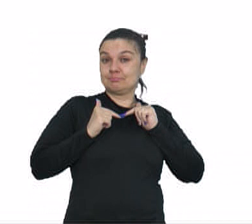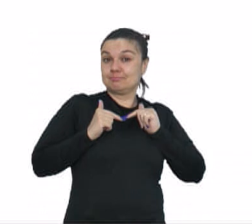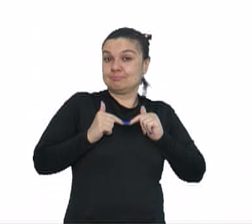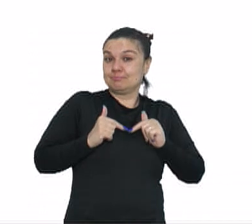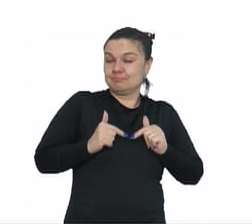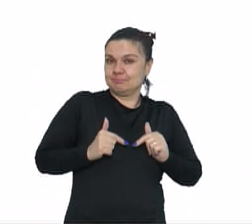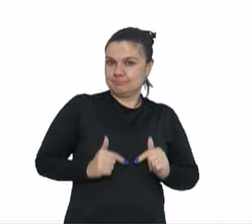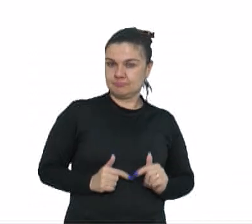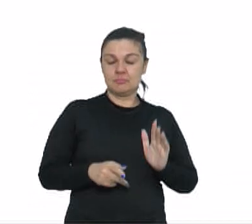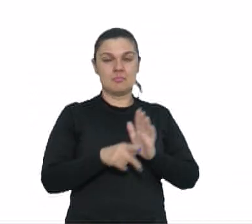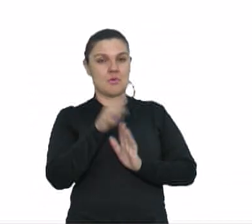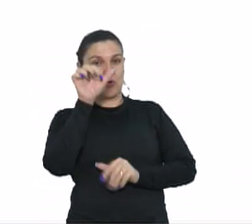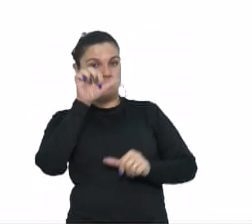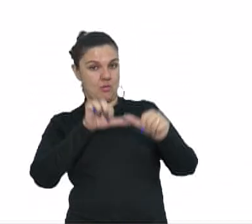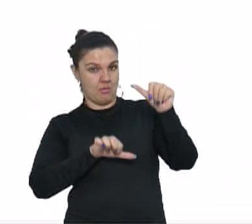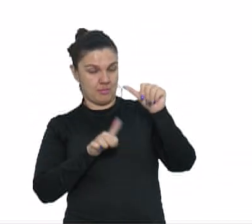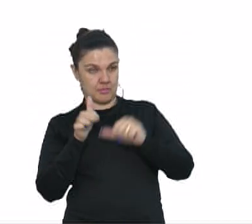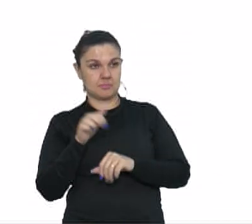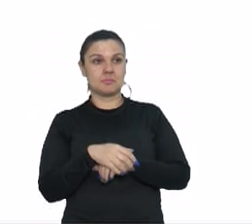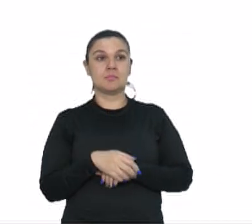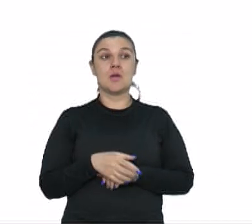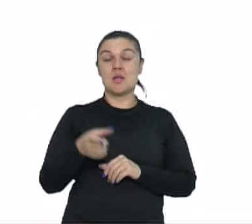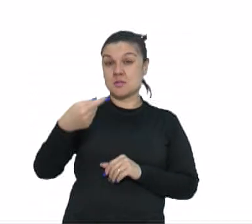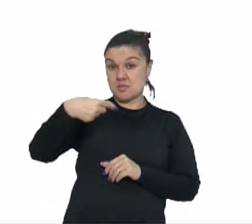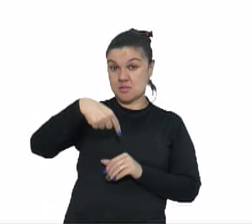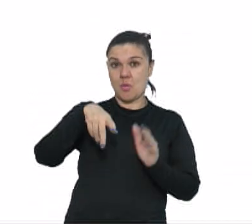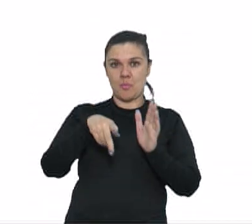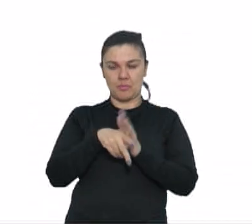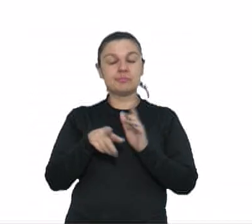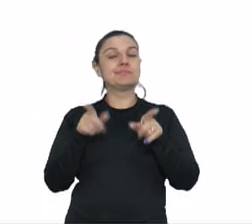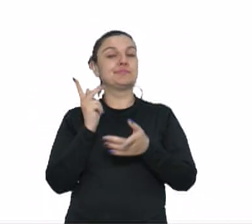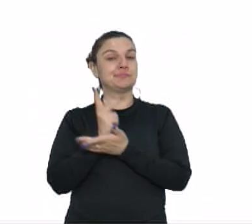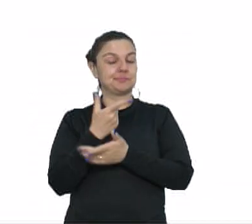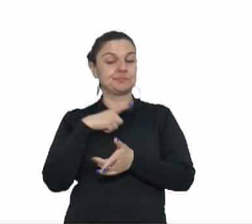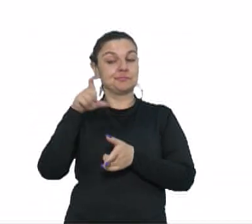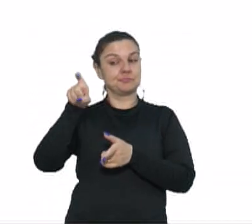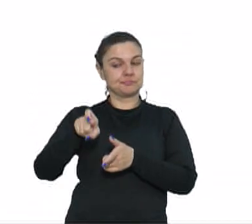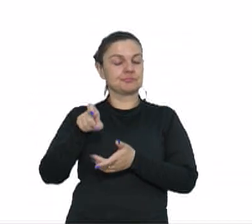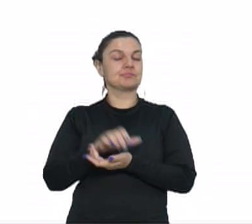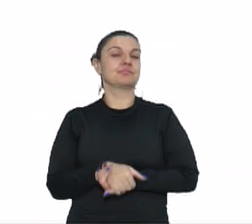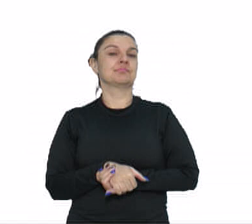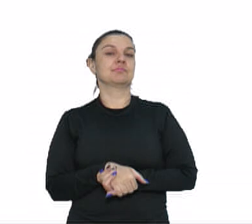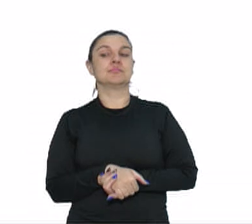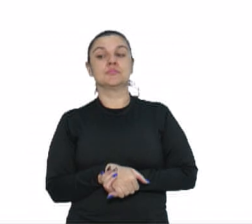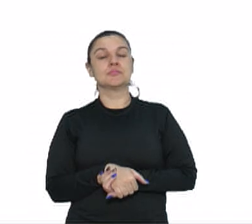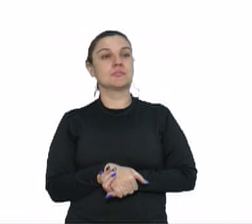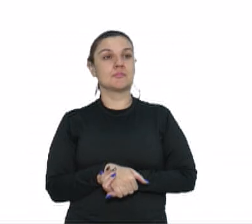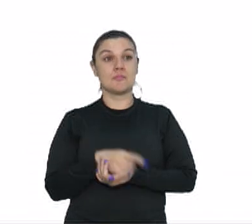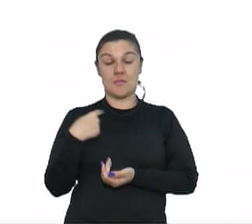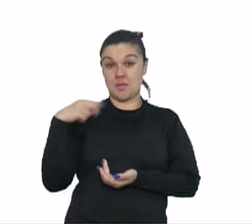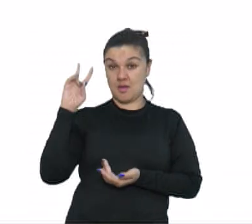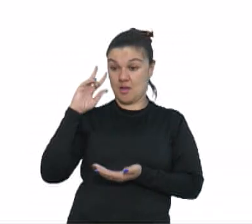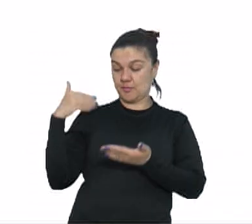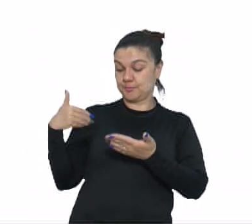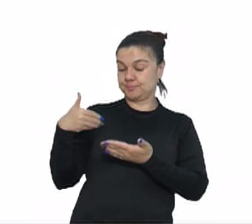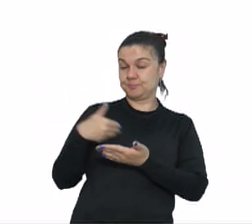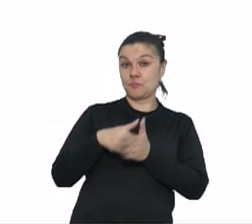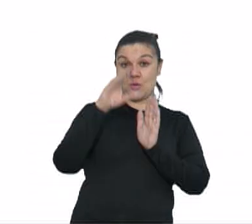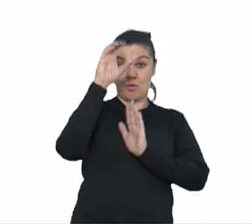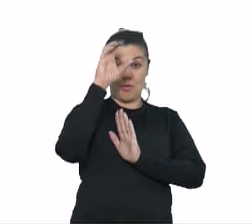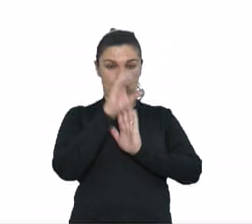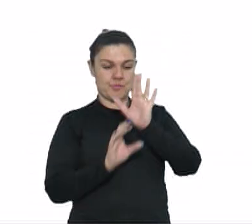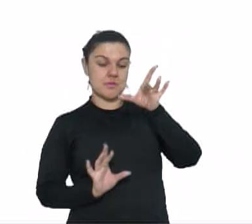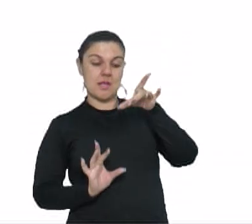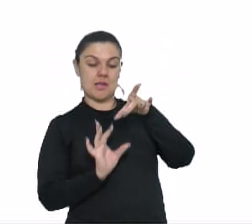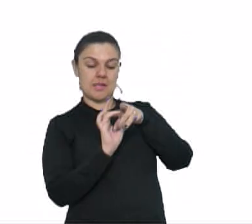neutralização. Sim, nas reações de neutralização, muitas vezes temos óxidos envolvidos. Relembrar os conceitos de ligação